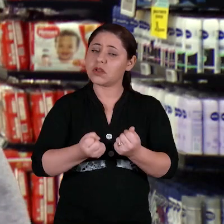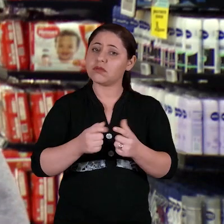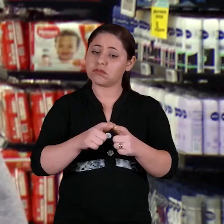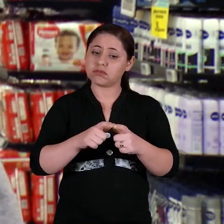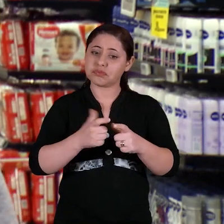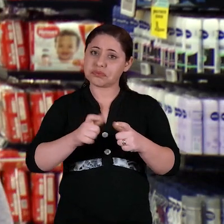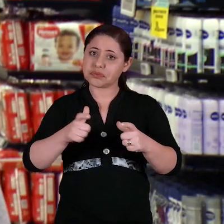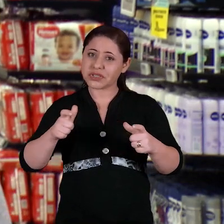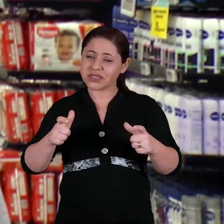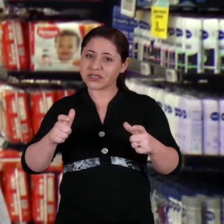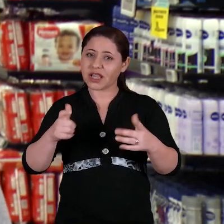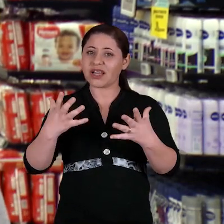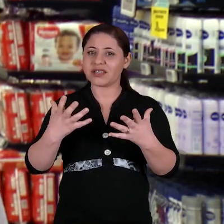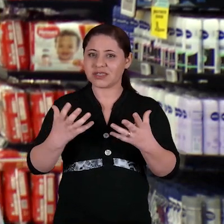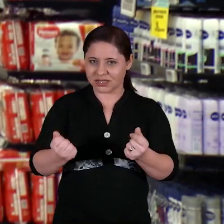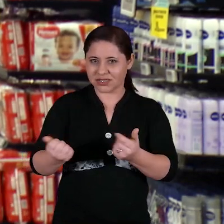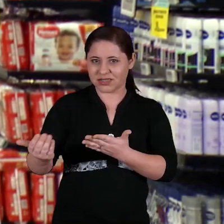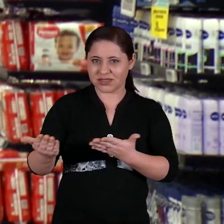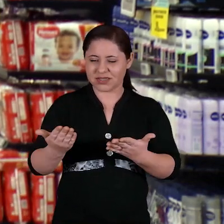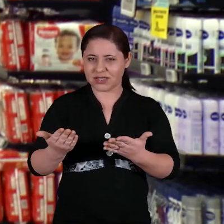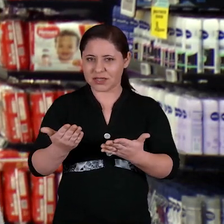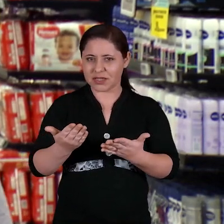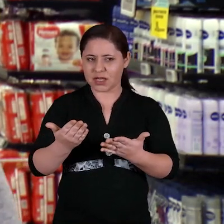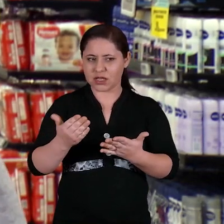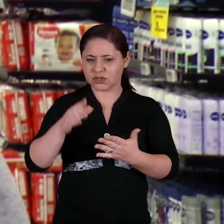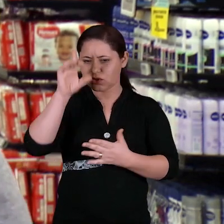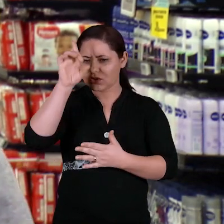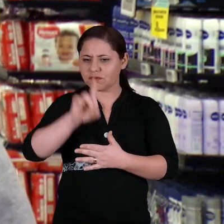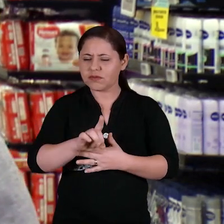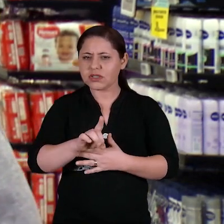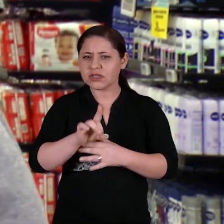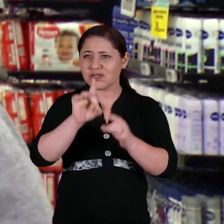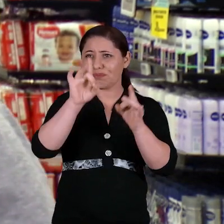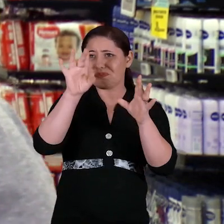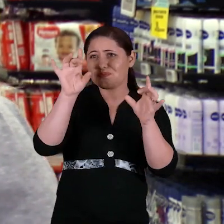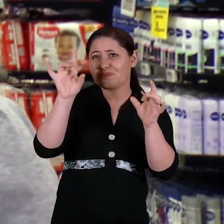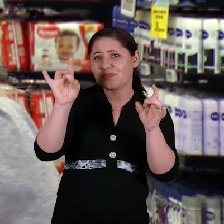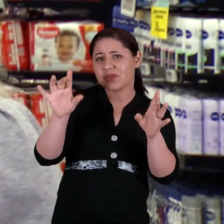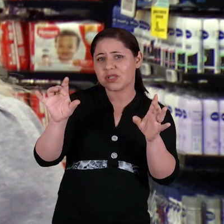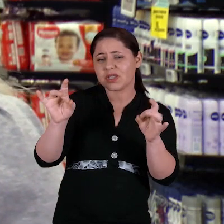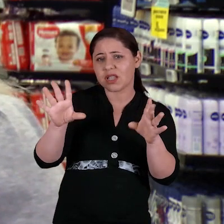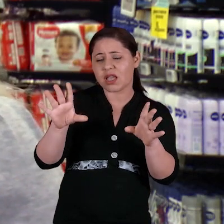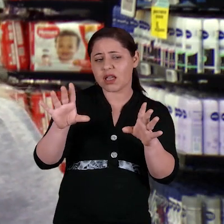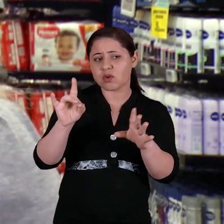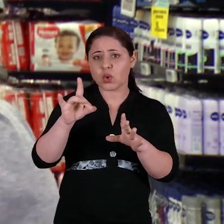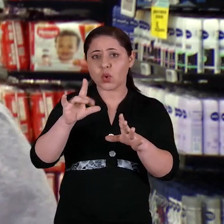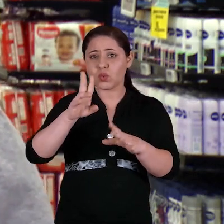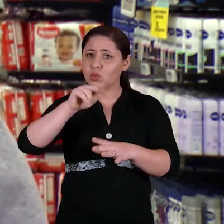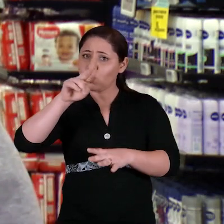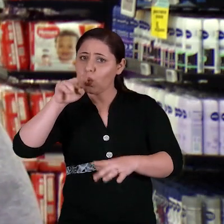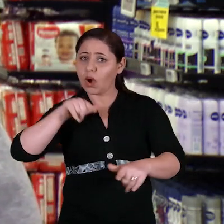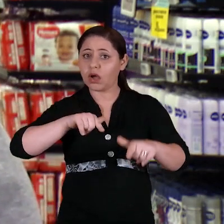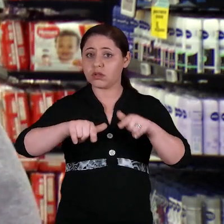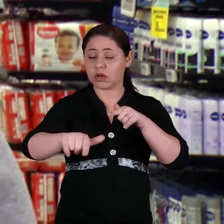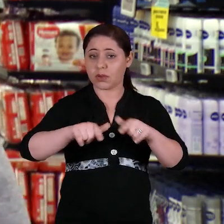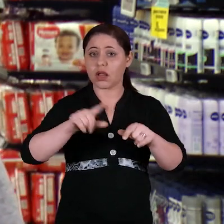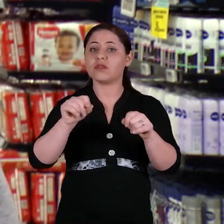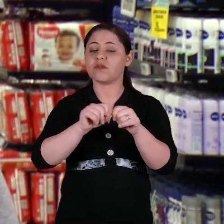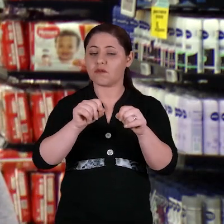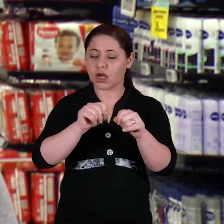um acolhimento. Quando é algum tipo de necessidade diferente, que eles nunca trabalharam, nós fazemos toda